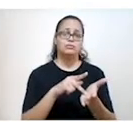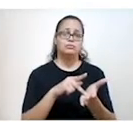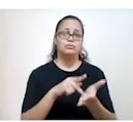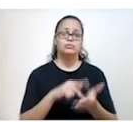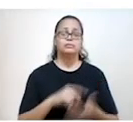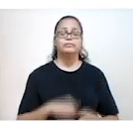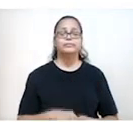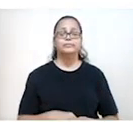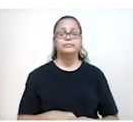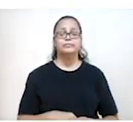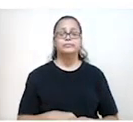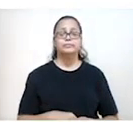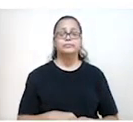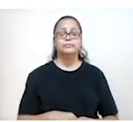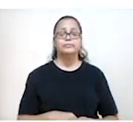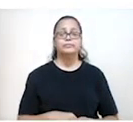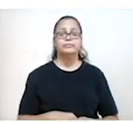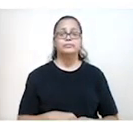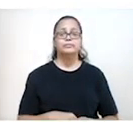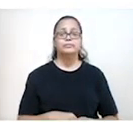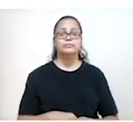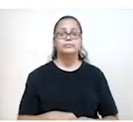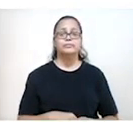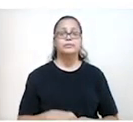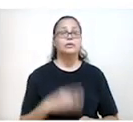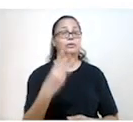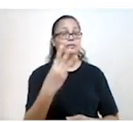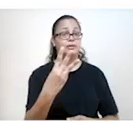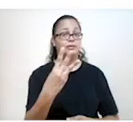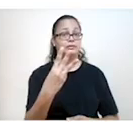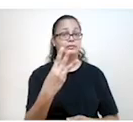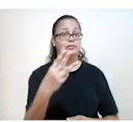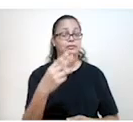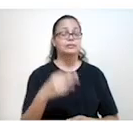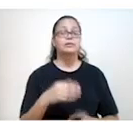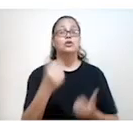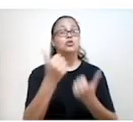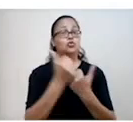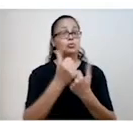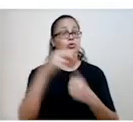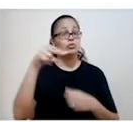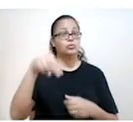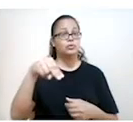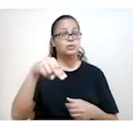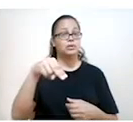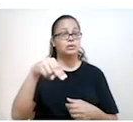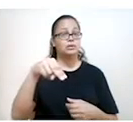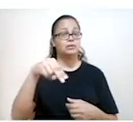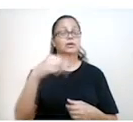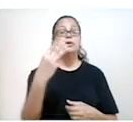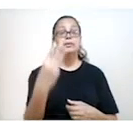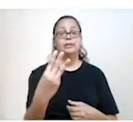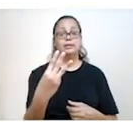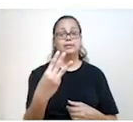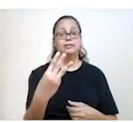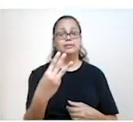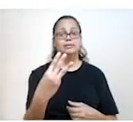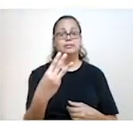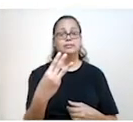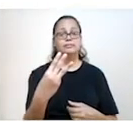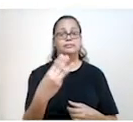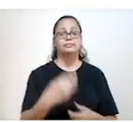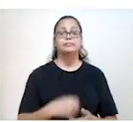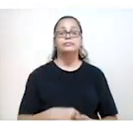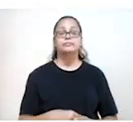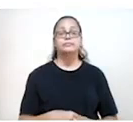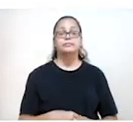quadradinhos. Posição 3. No lugar do N, desse N aqui, eu coloco 3, que é a posição